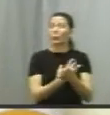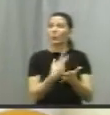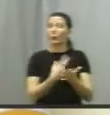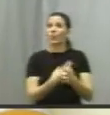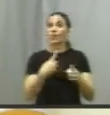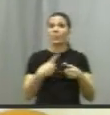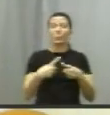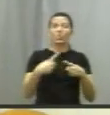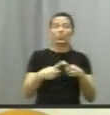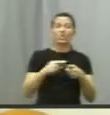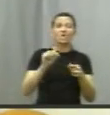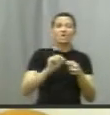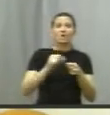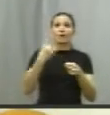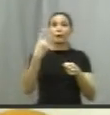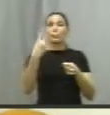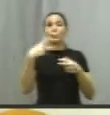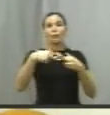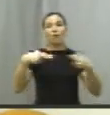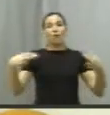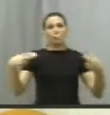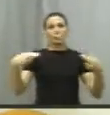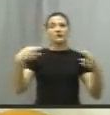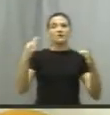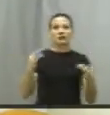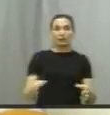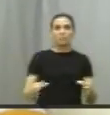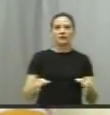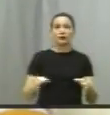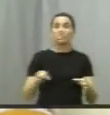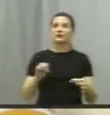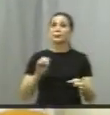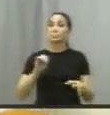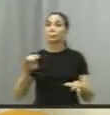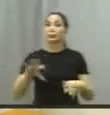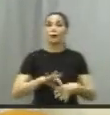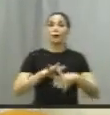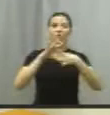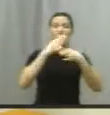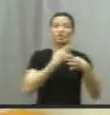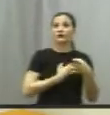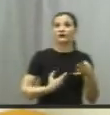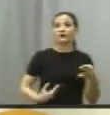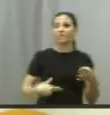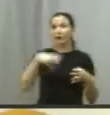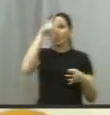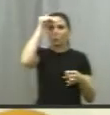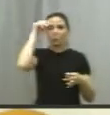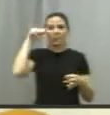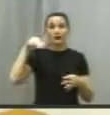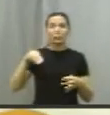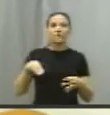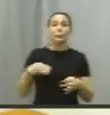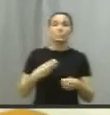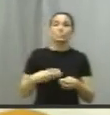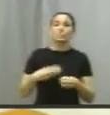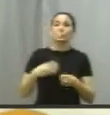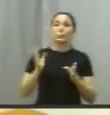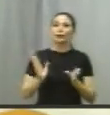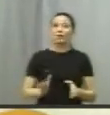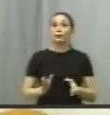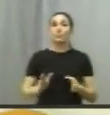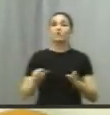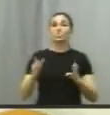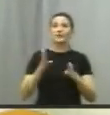conta de uma bela ação. E aí, se dependesse do líder do governo e do prefeito municipal, hoje